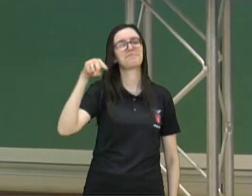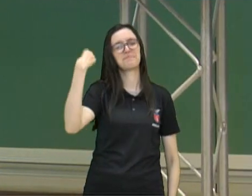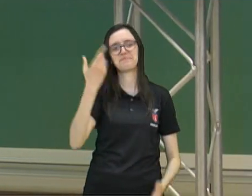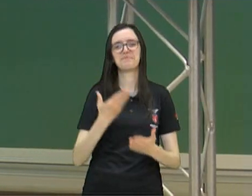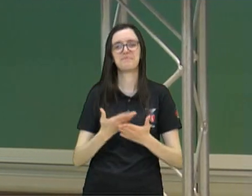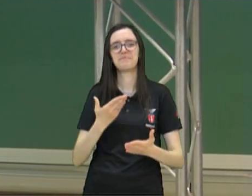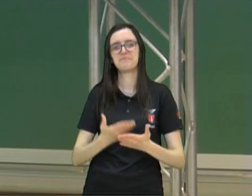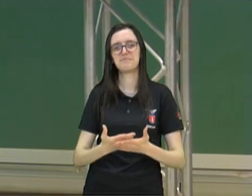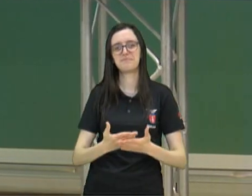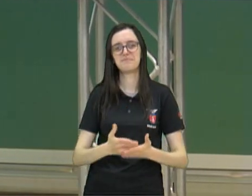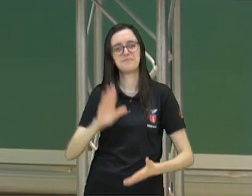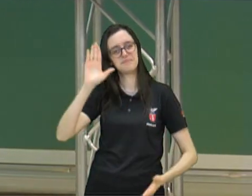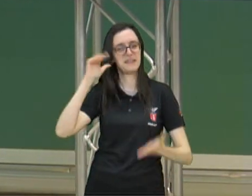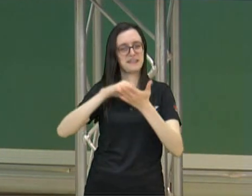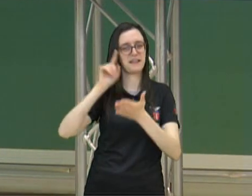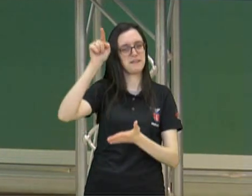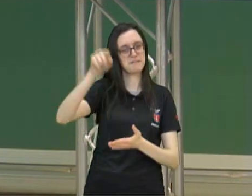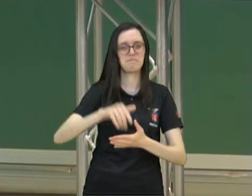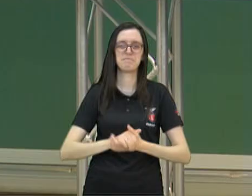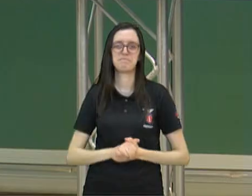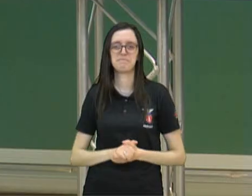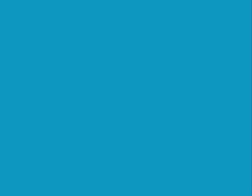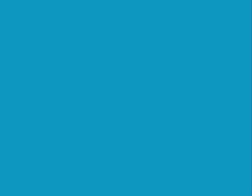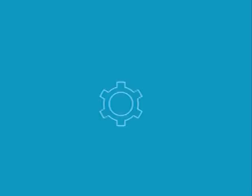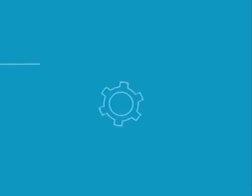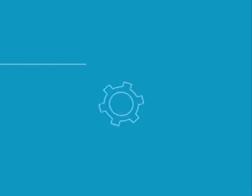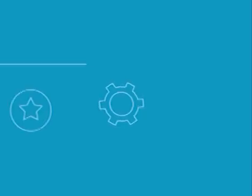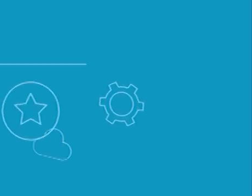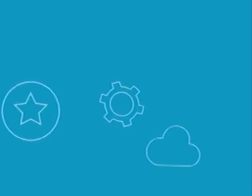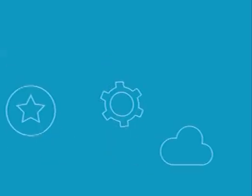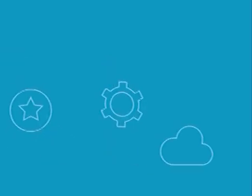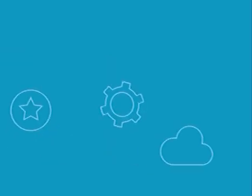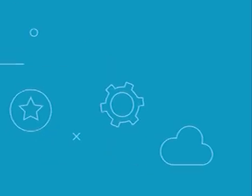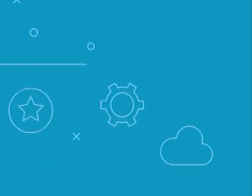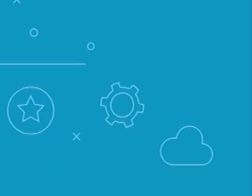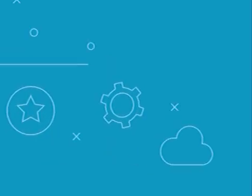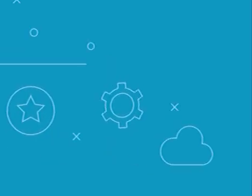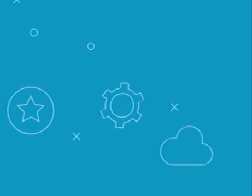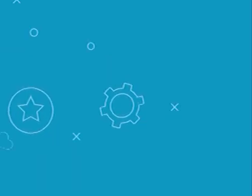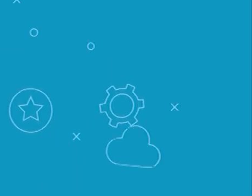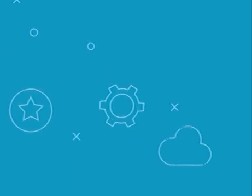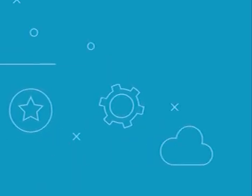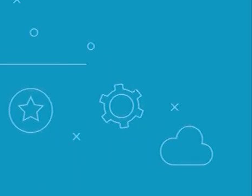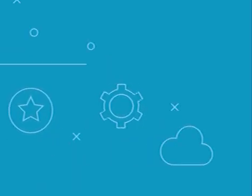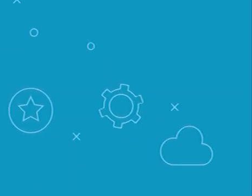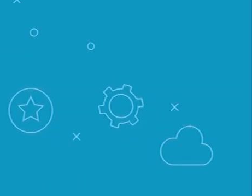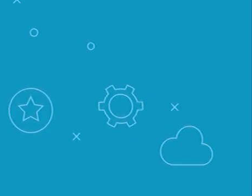próxima aula. Até lá!